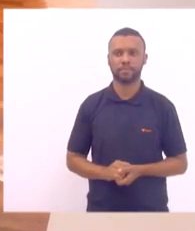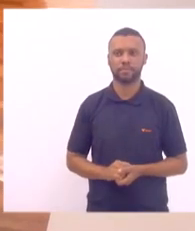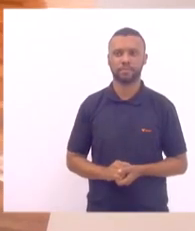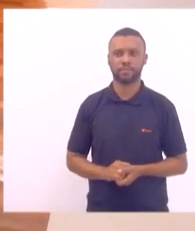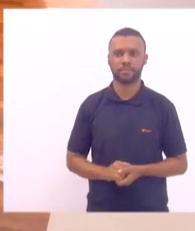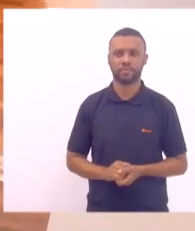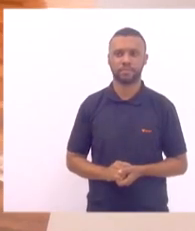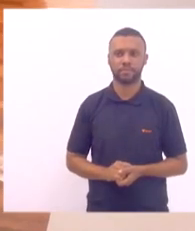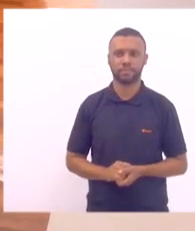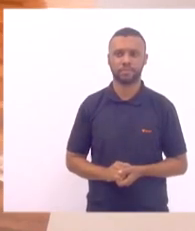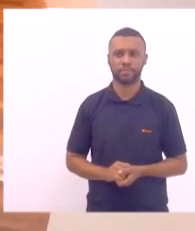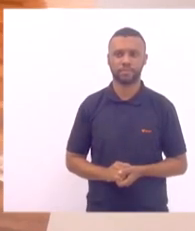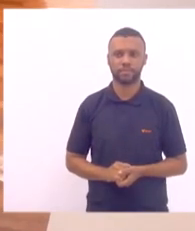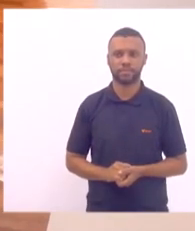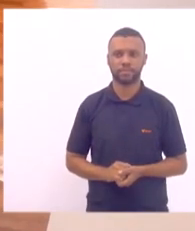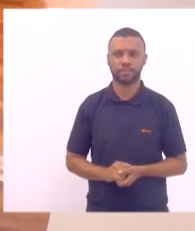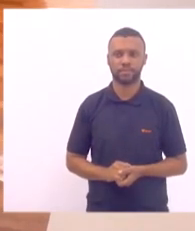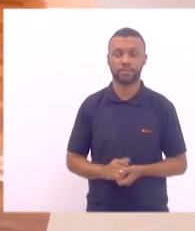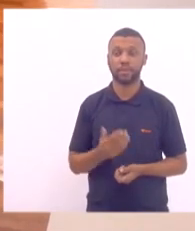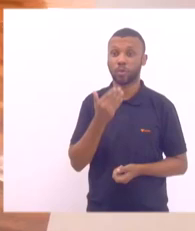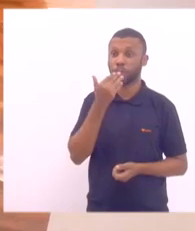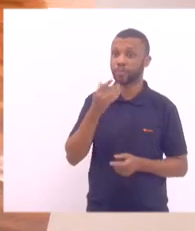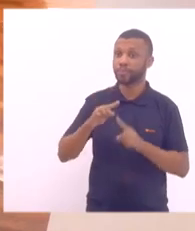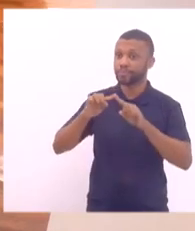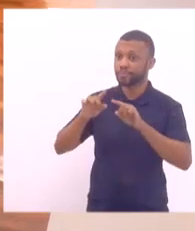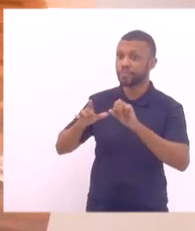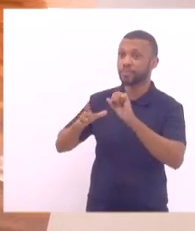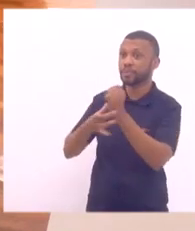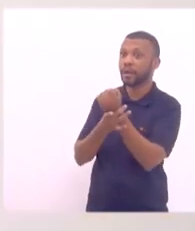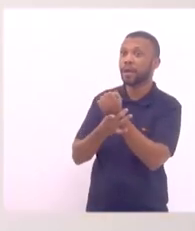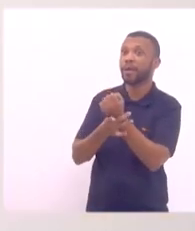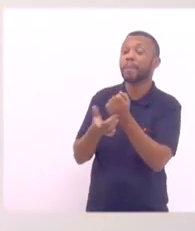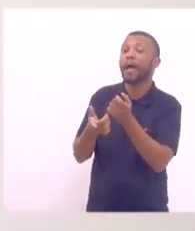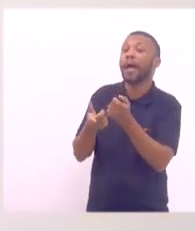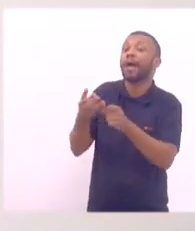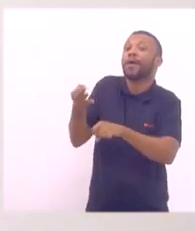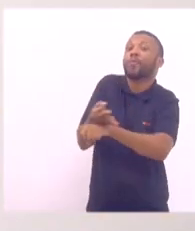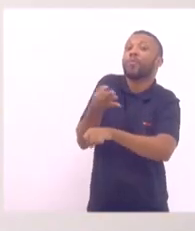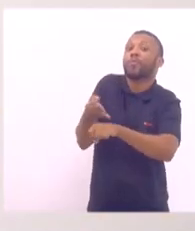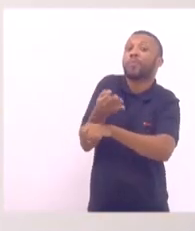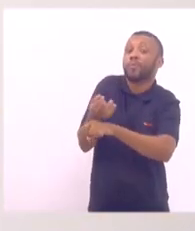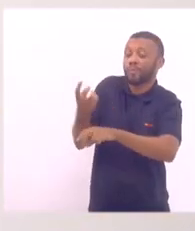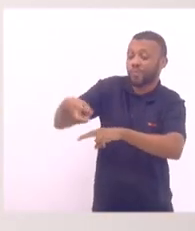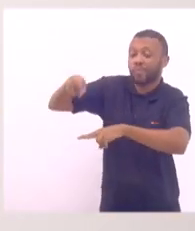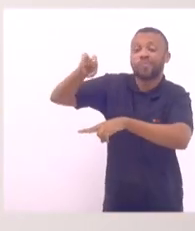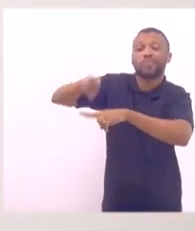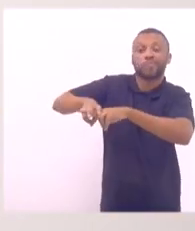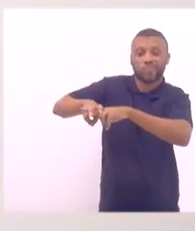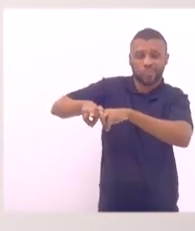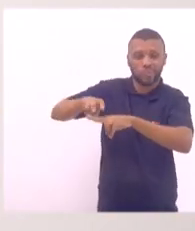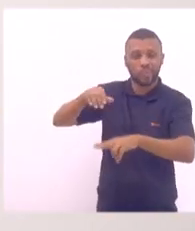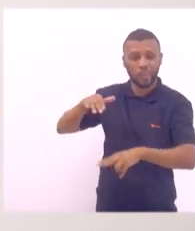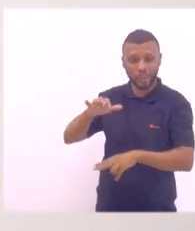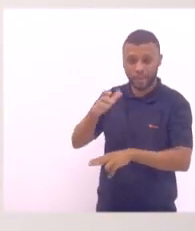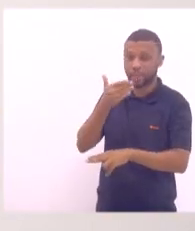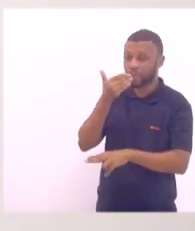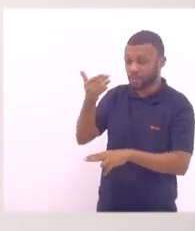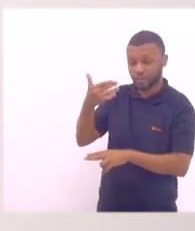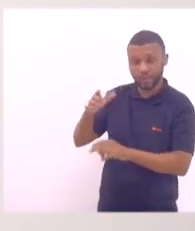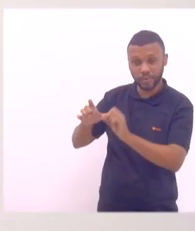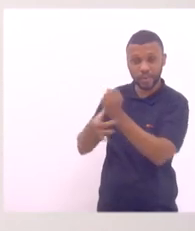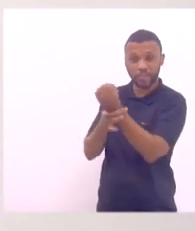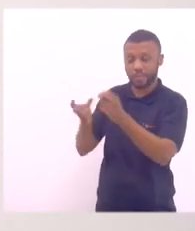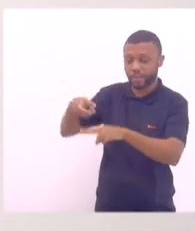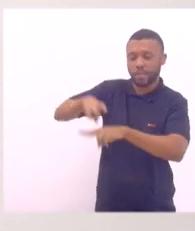Marcelo? Vou pedir a segurança da casa para amarrar o deputado Mink na cadeira. Viu, Dionísio? Por favor, pede a segurança para amarrar o deputado Mink,